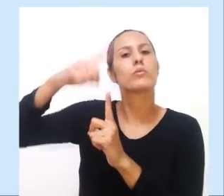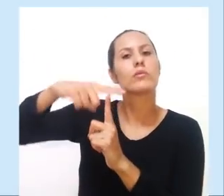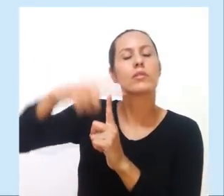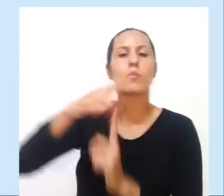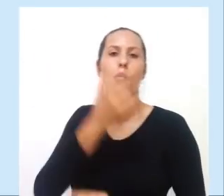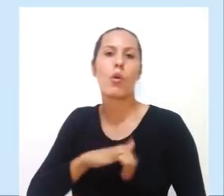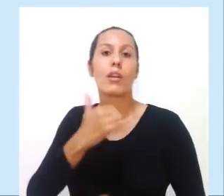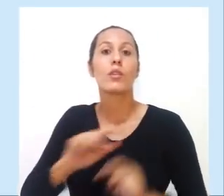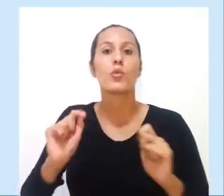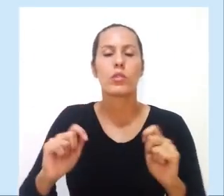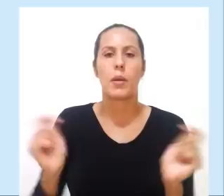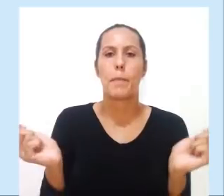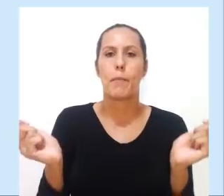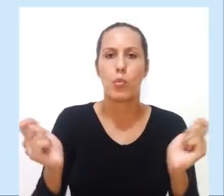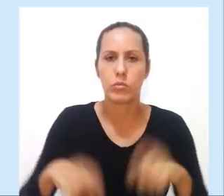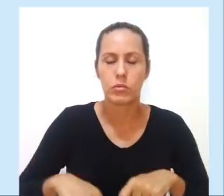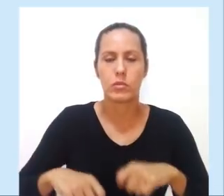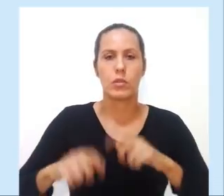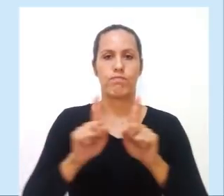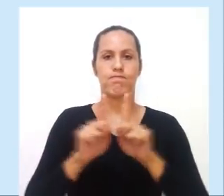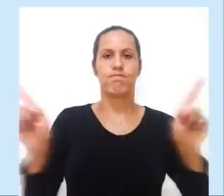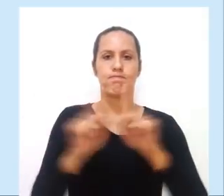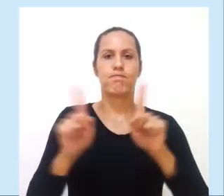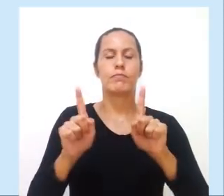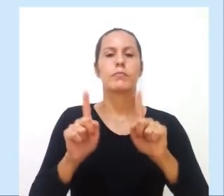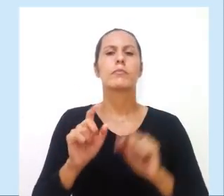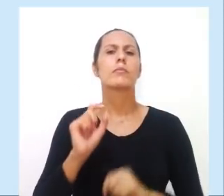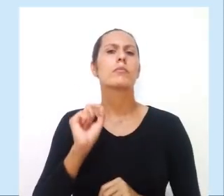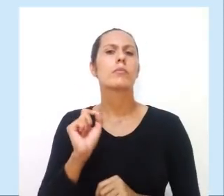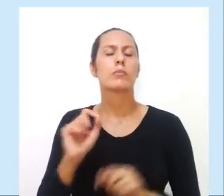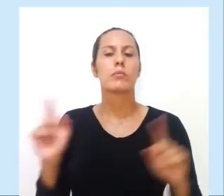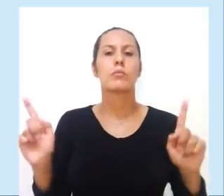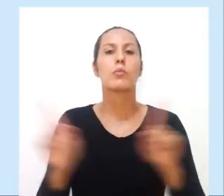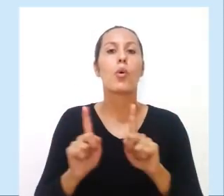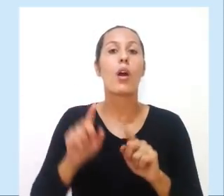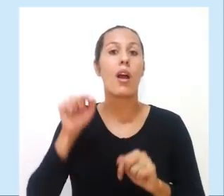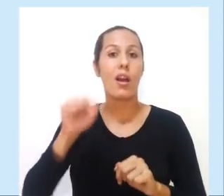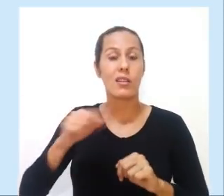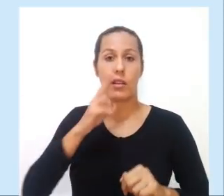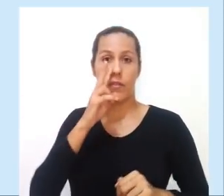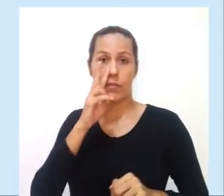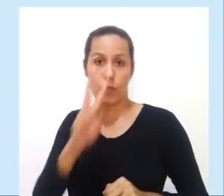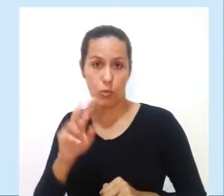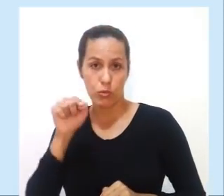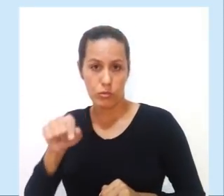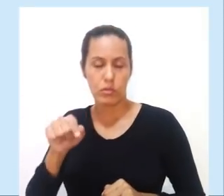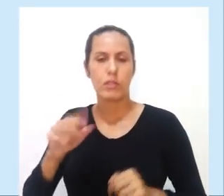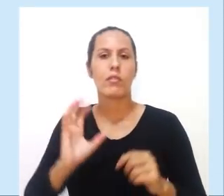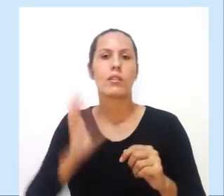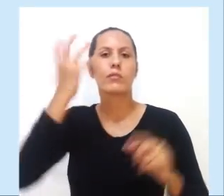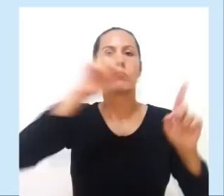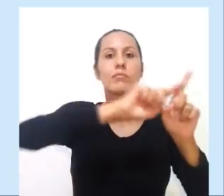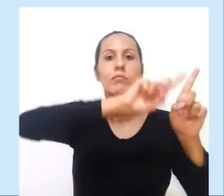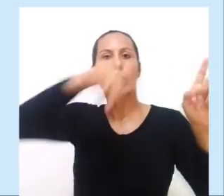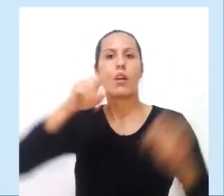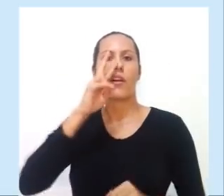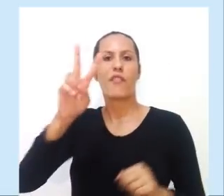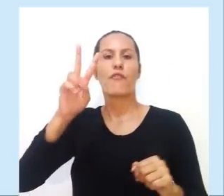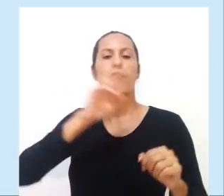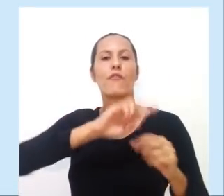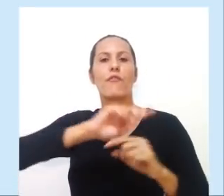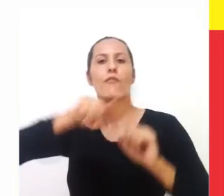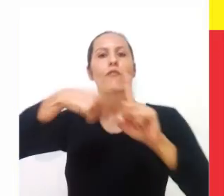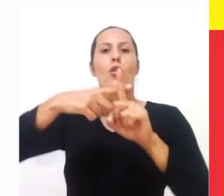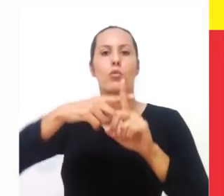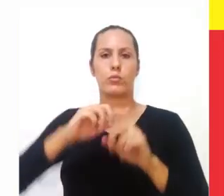de energia, que é a energia potencial gravitacional. A força da gravidade vai agir sobre essa bola. Ao